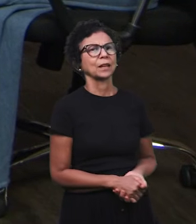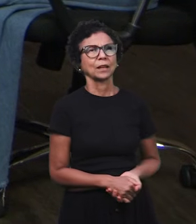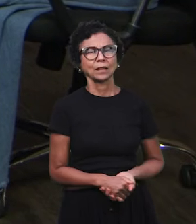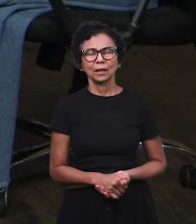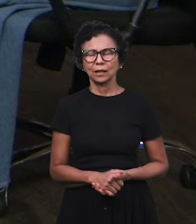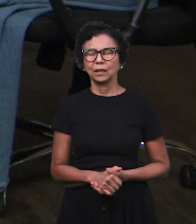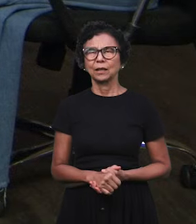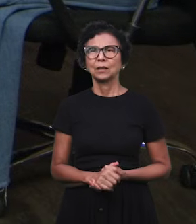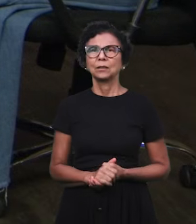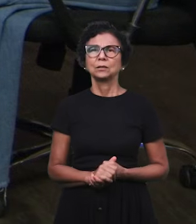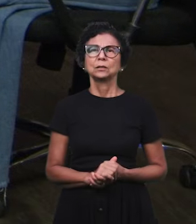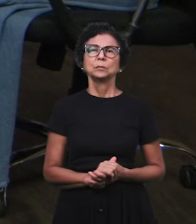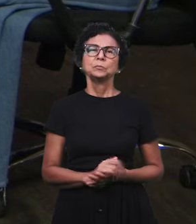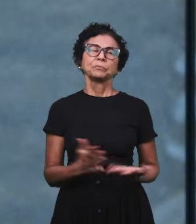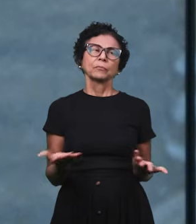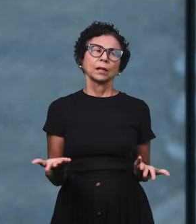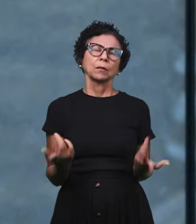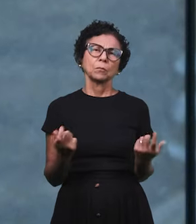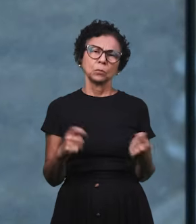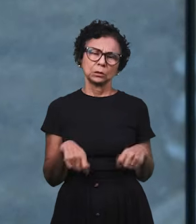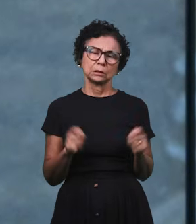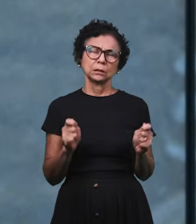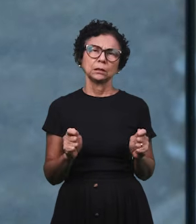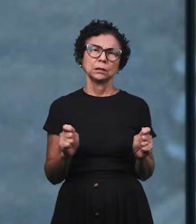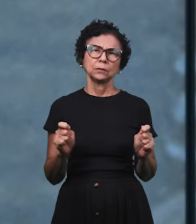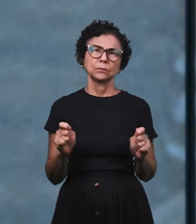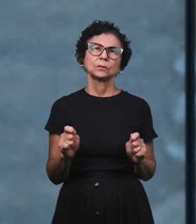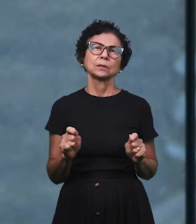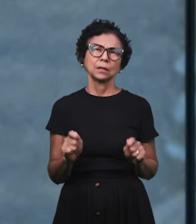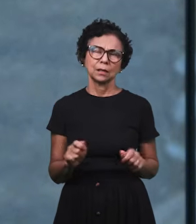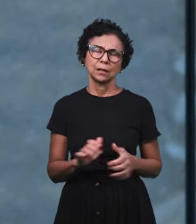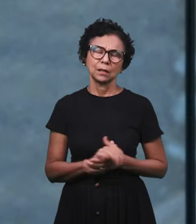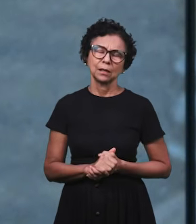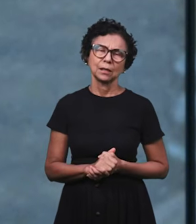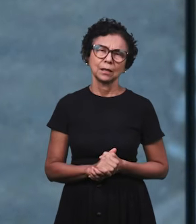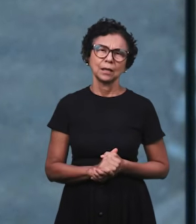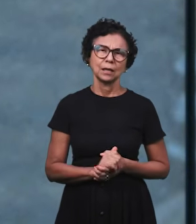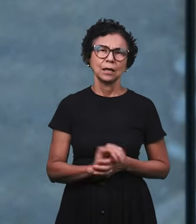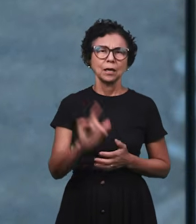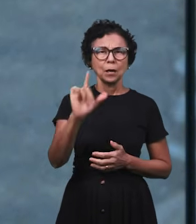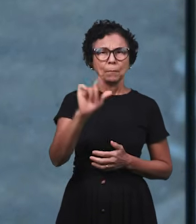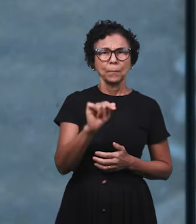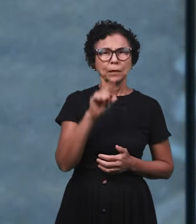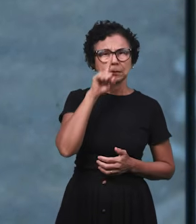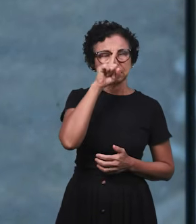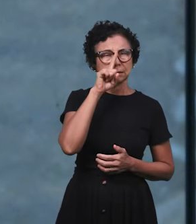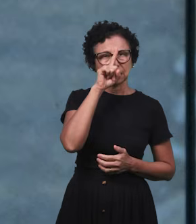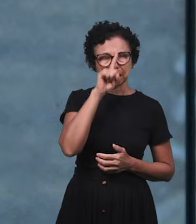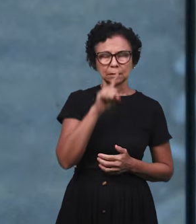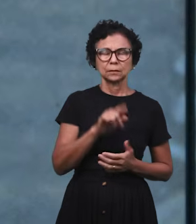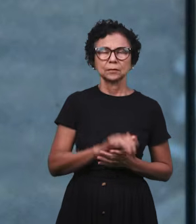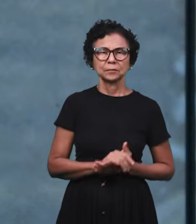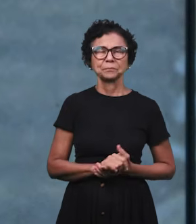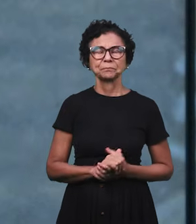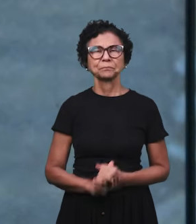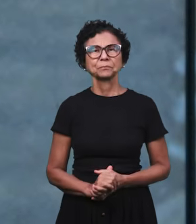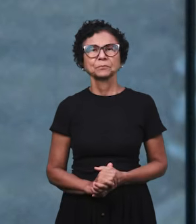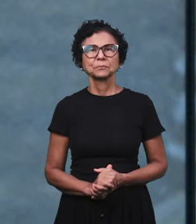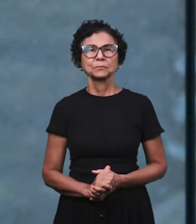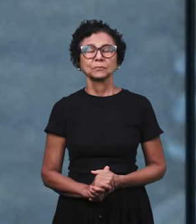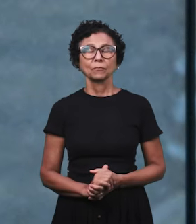mais Muito segurança. bem. Bom, a gente vai ter uma participação agora, Carla, que vem do estado de Minas Gerais, da cidade de Caratinga,